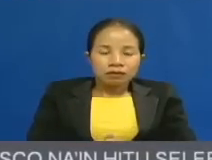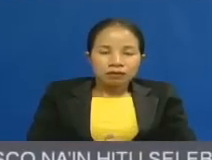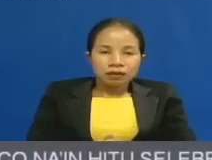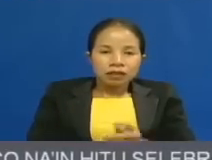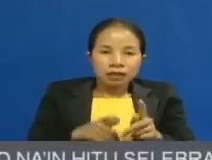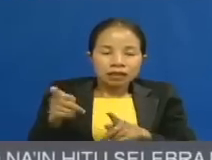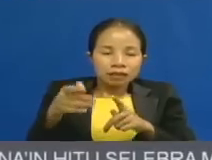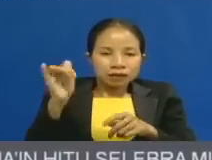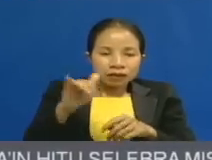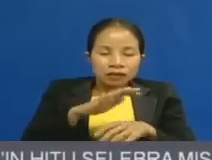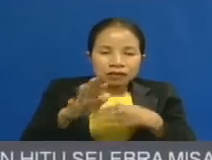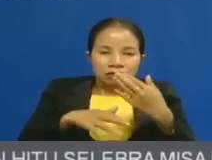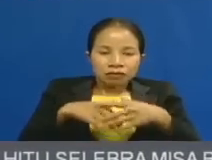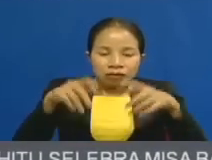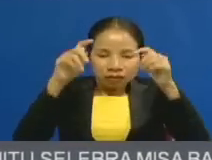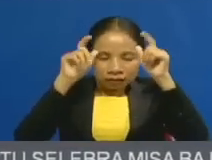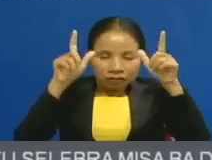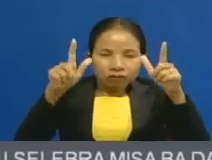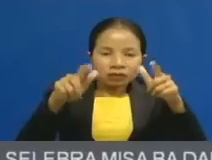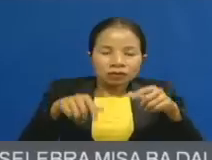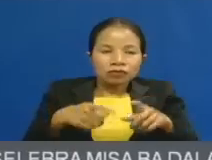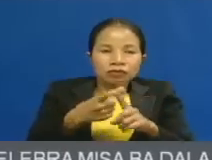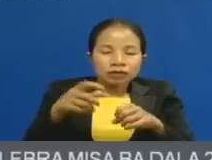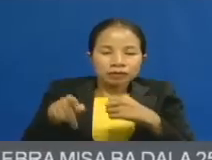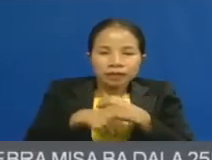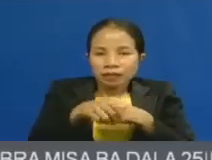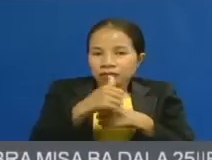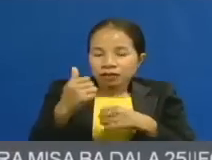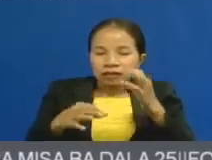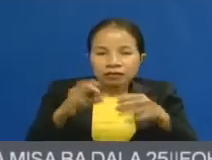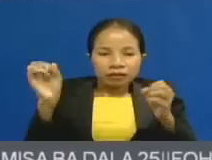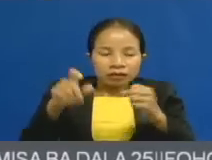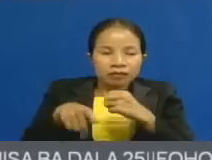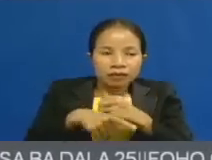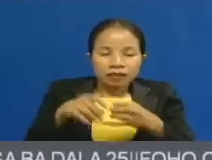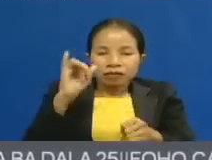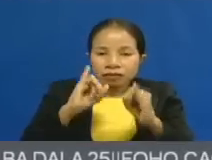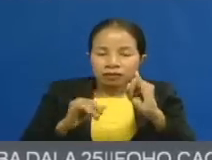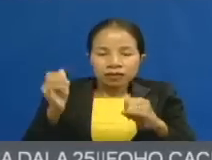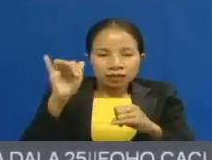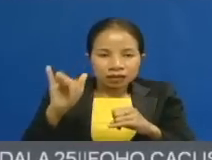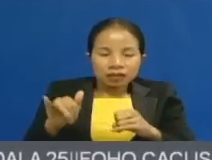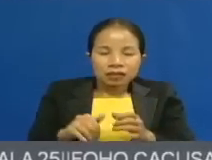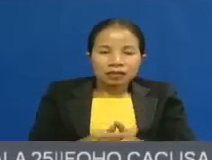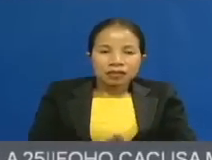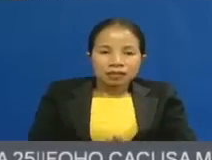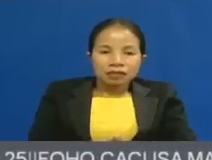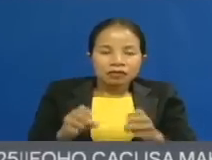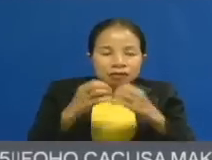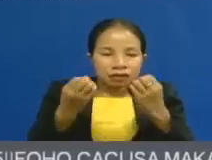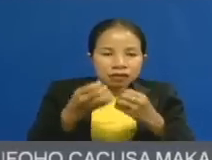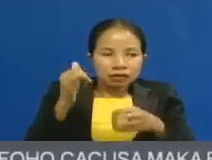Emma Sira Timoruan e Railan, esse partido ser, mesmo que lá os partidos independentes Sira, ONG